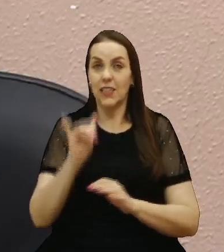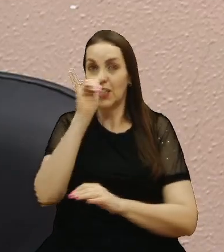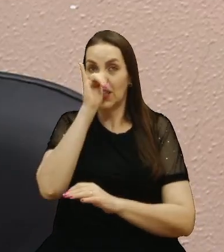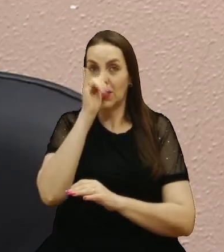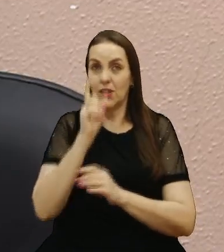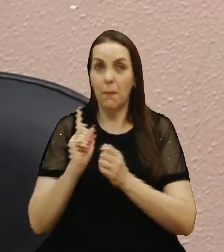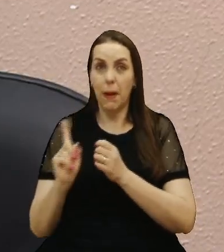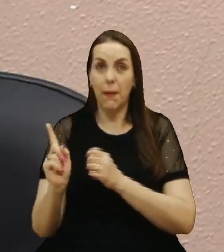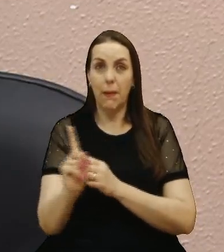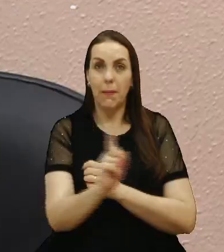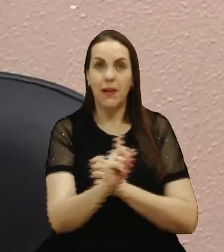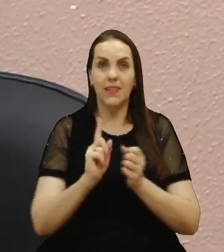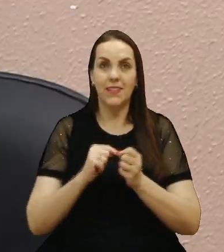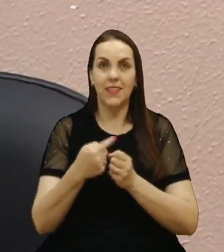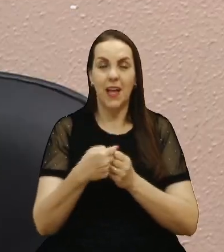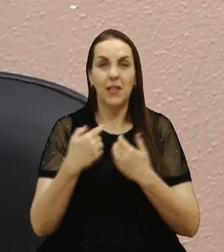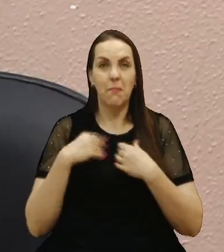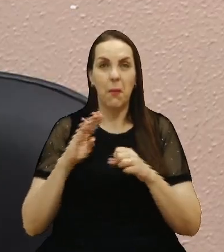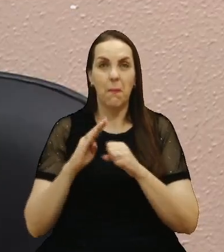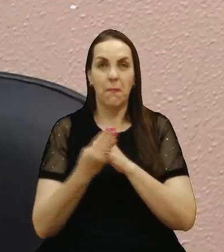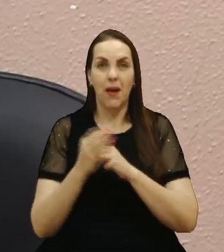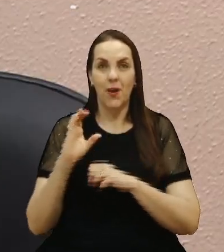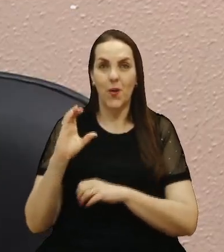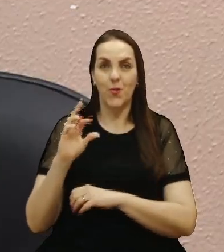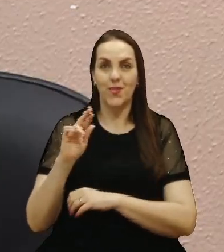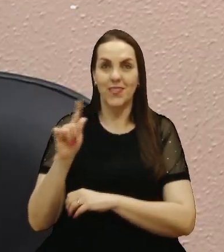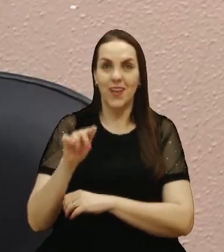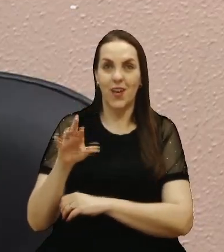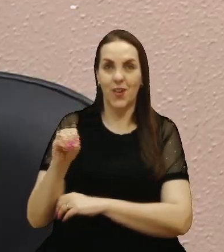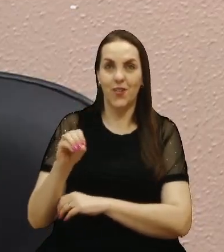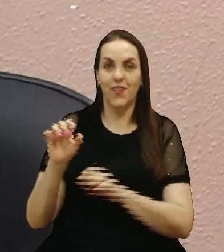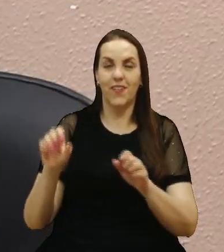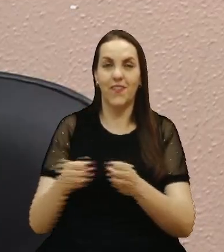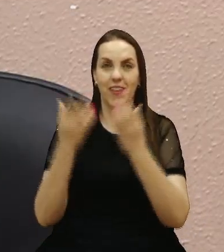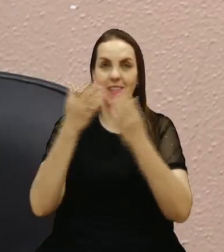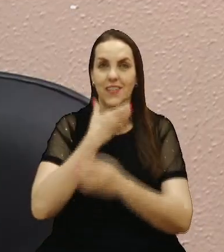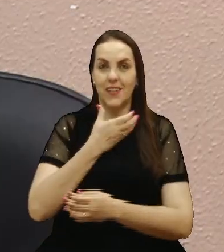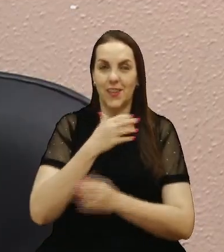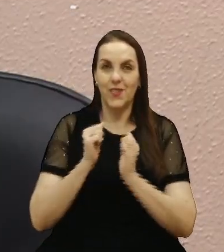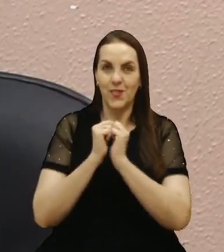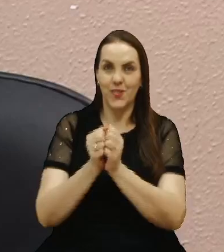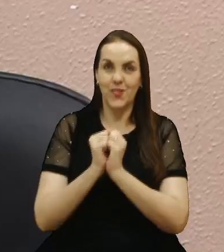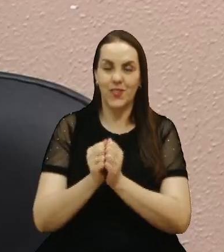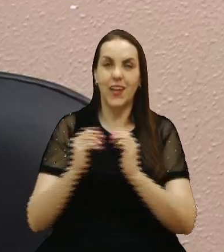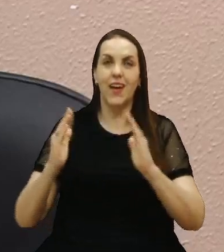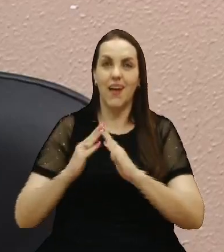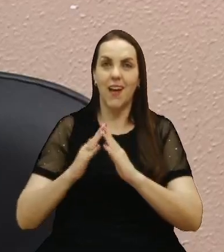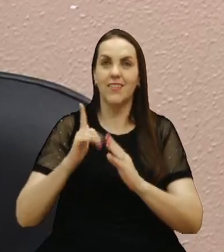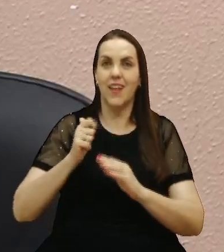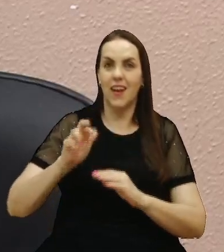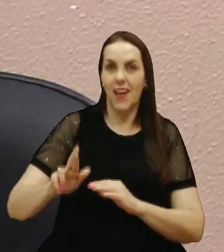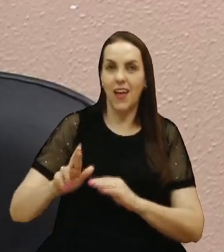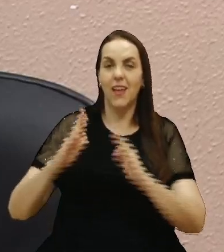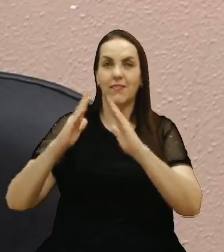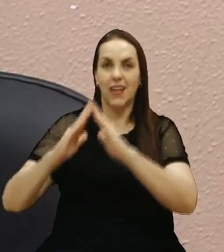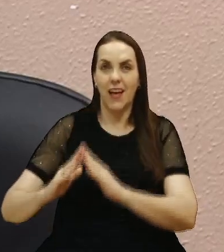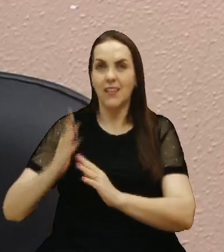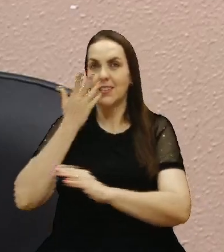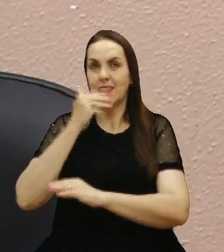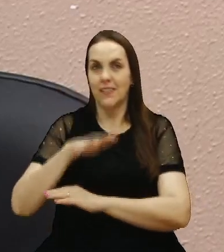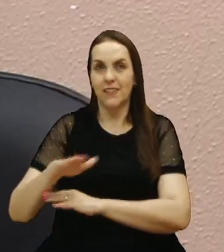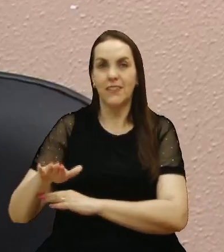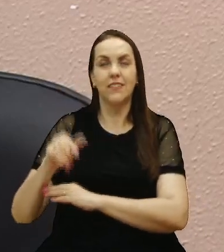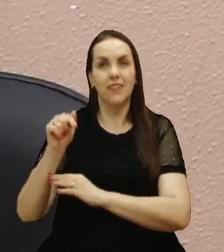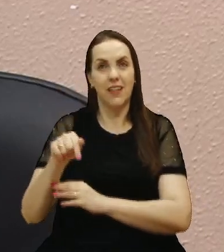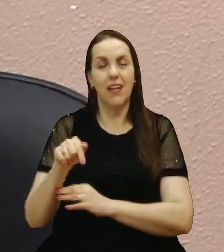Bairro Cruzeiro, junto com a nossa festa de Natal. Então teremos um importante momento com as crianças das casas lares, dos abrigos, o que me alegra muito, porque era o trabalho